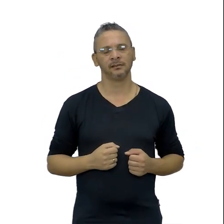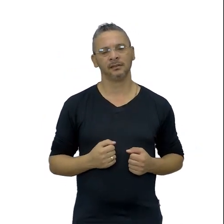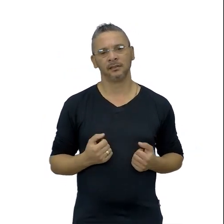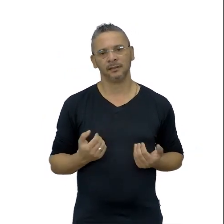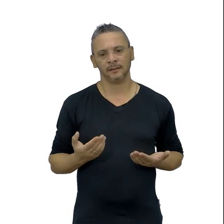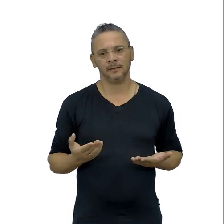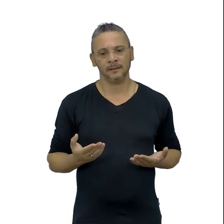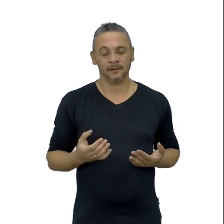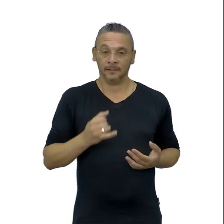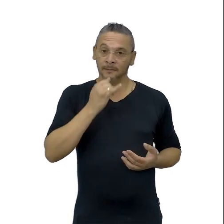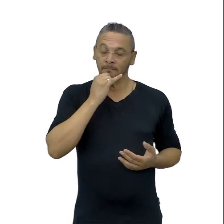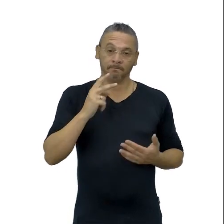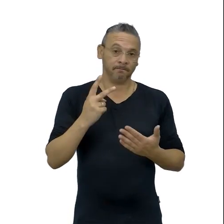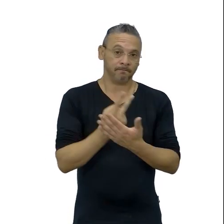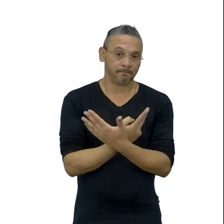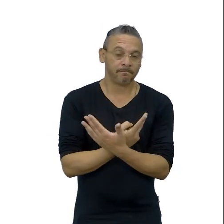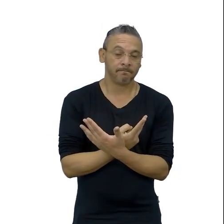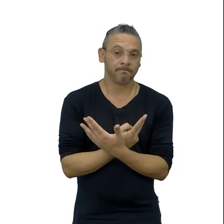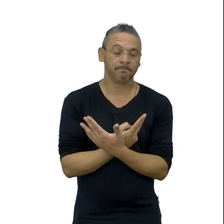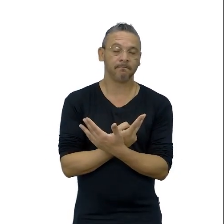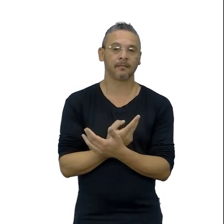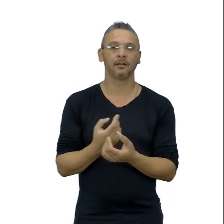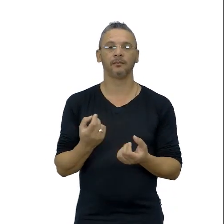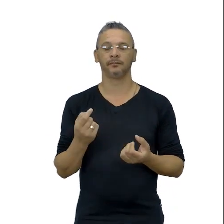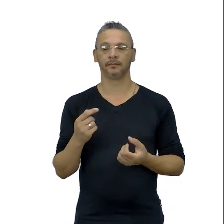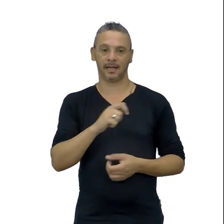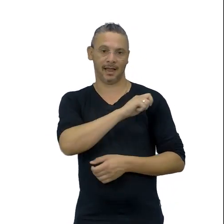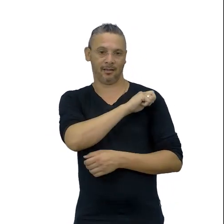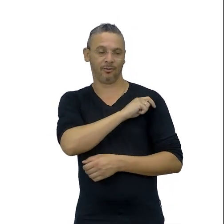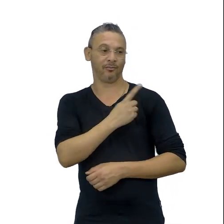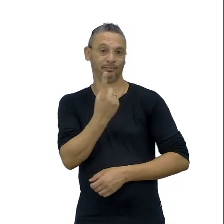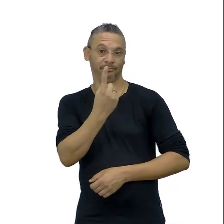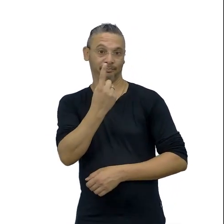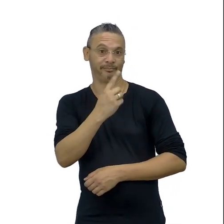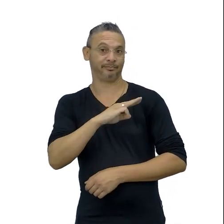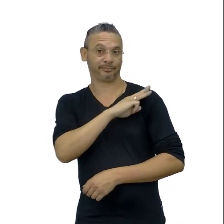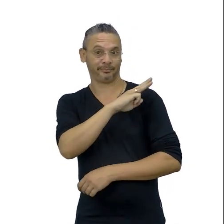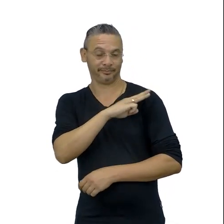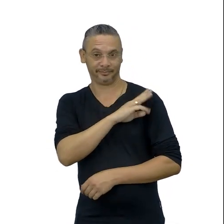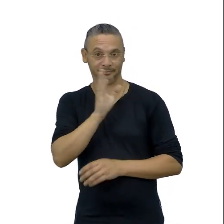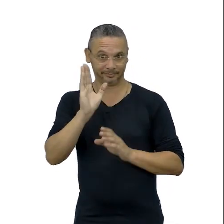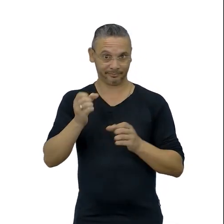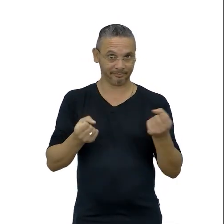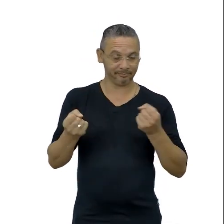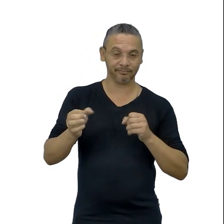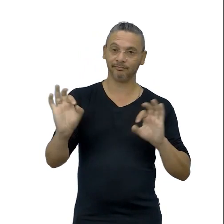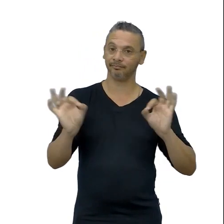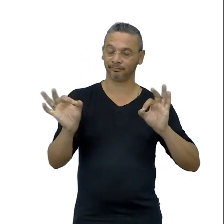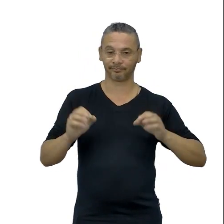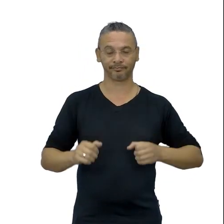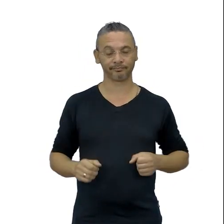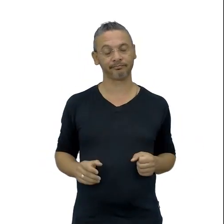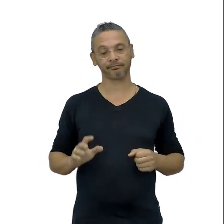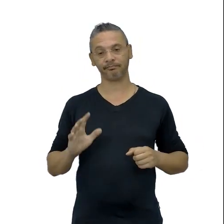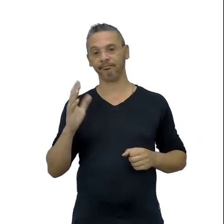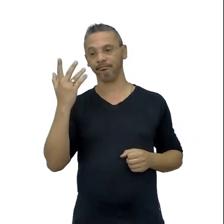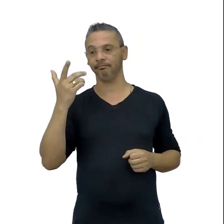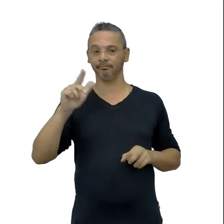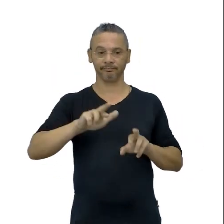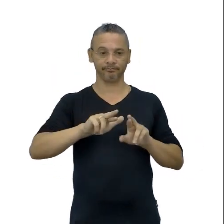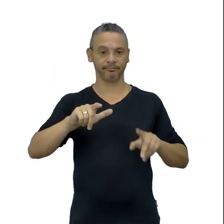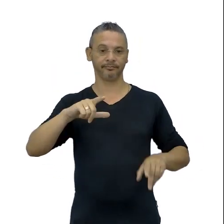ano provavelmente não são motoristas ainda, né, e a visão deles possivelmente será